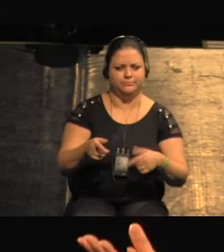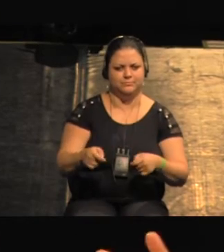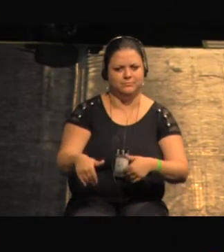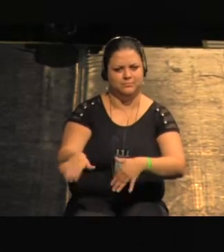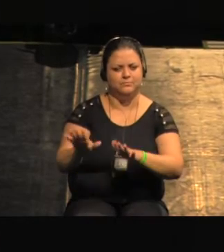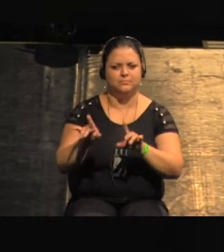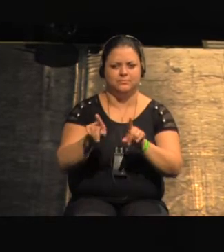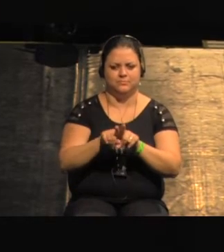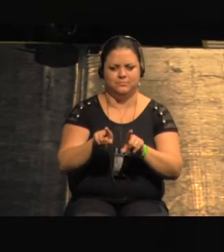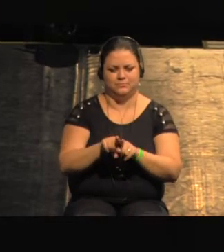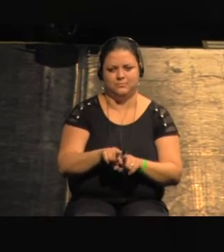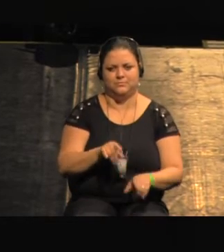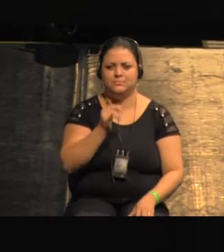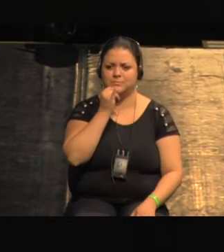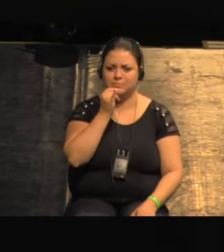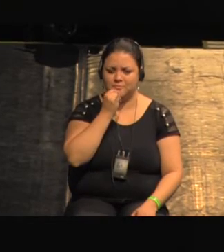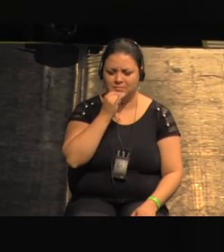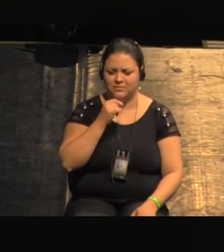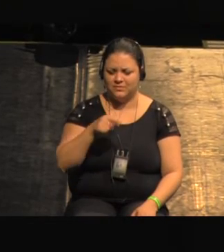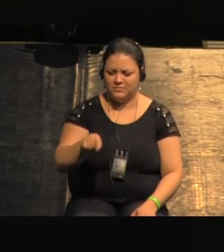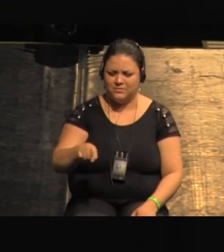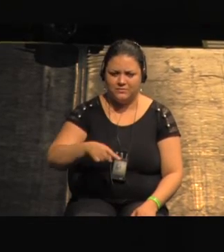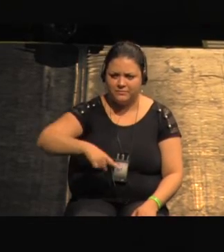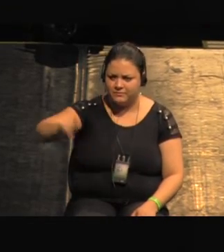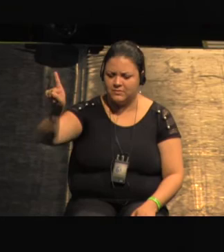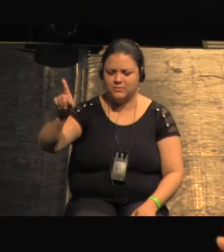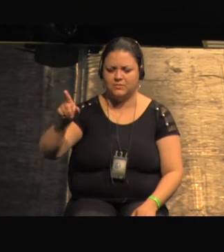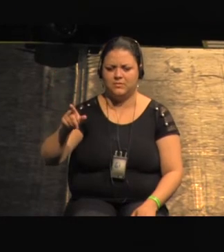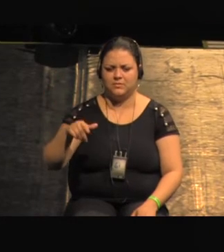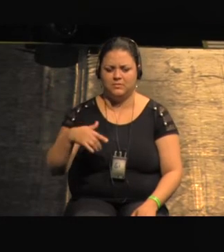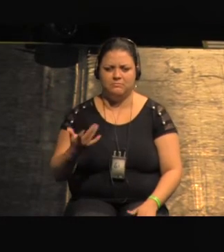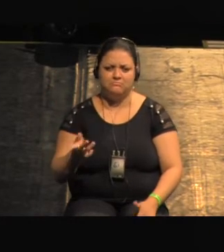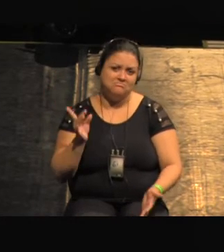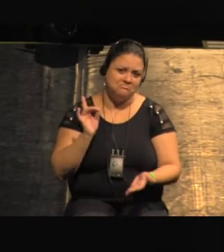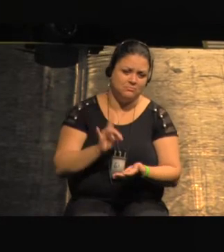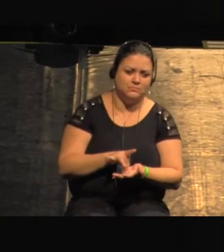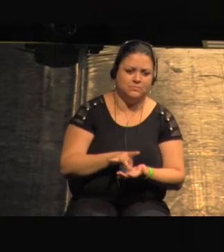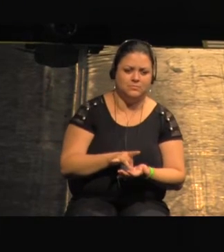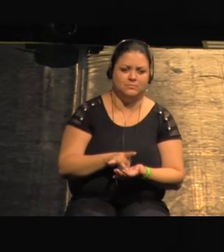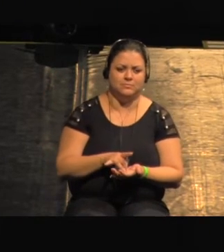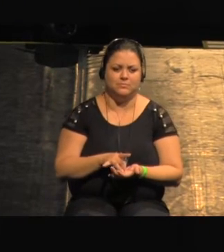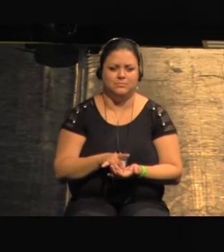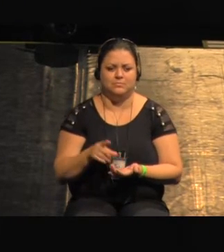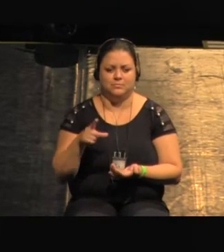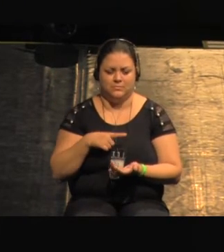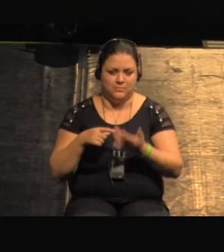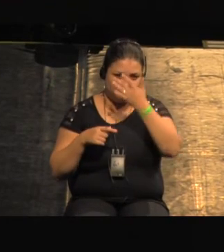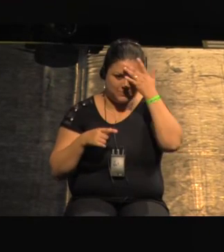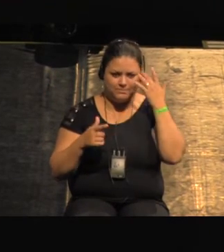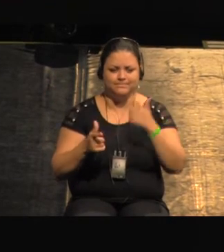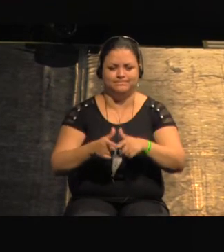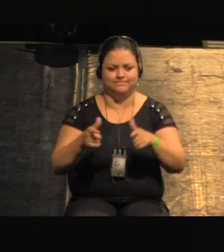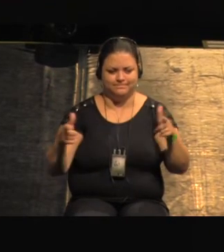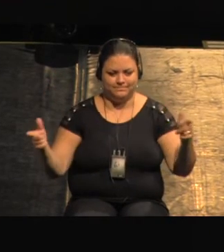do que dizer, bem, você tem que sair daqui, ou se é verdade que há uma população